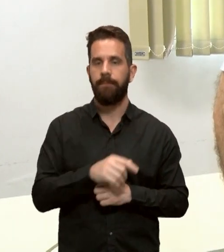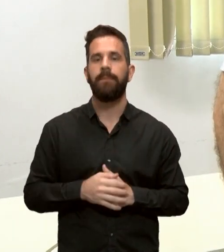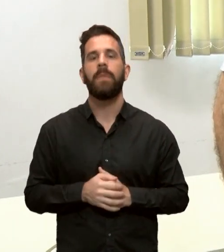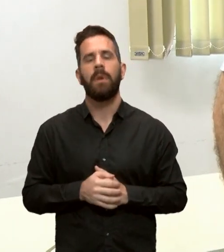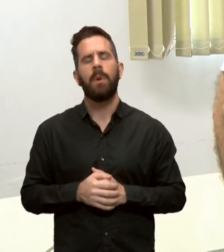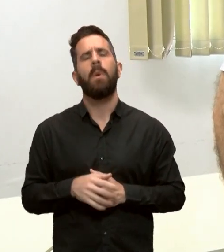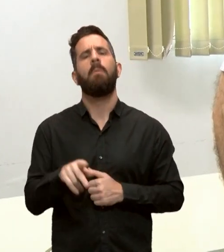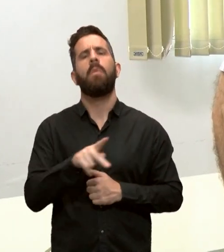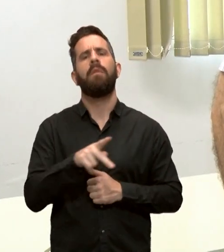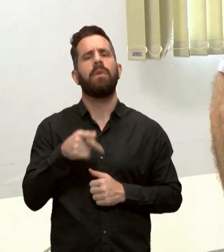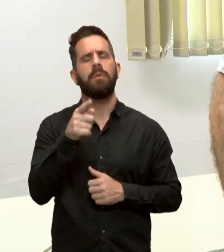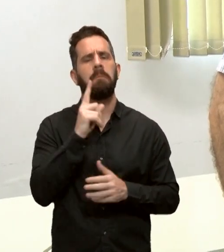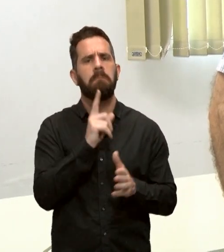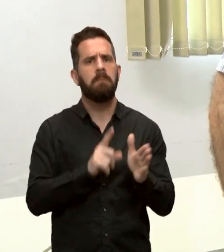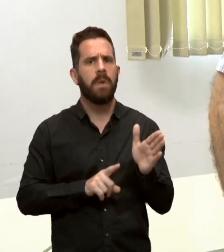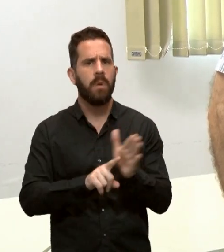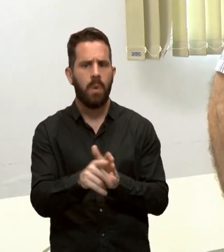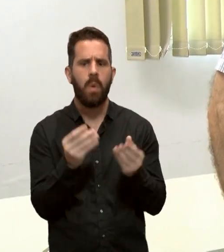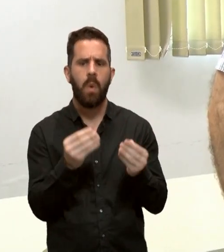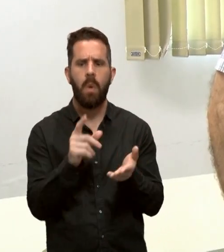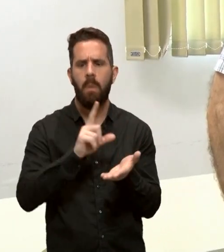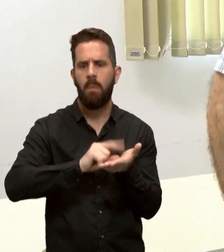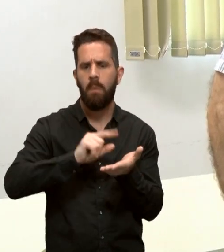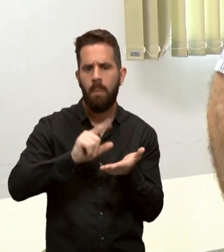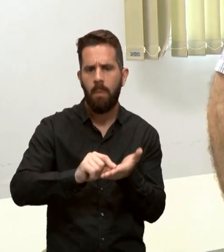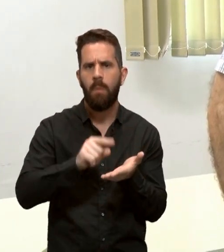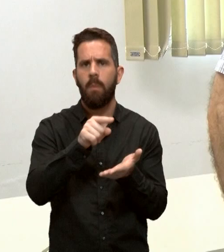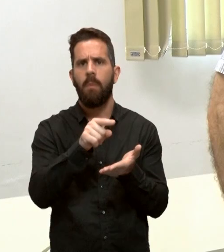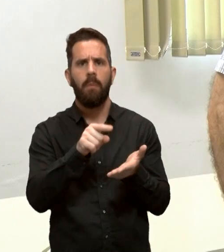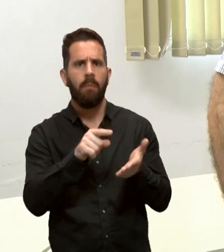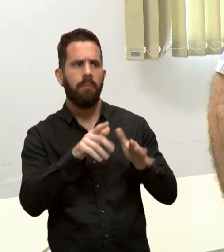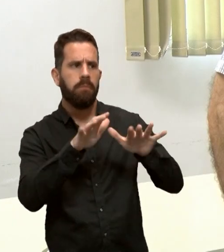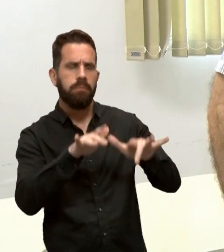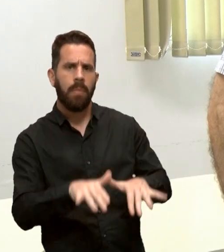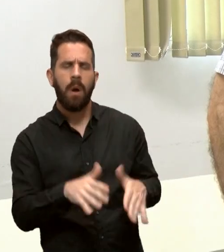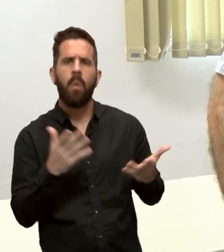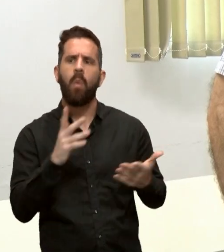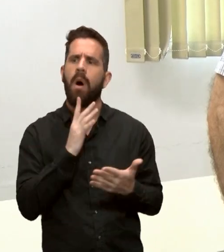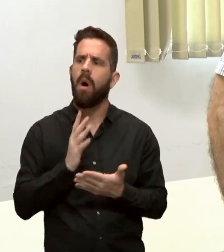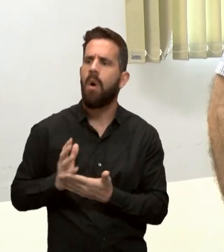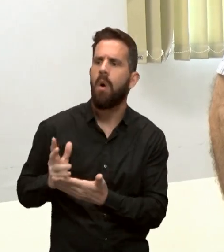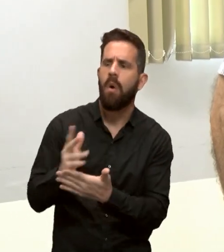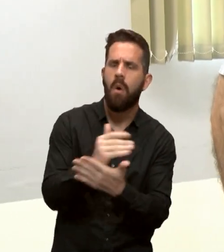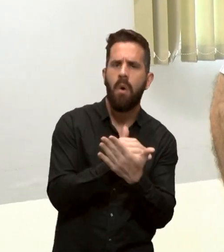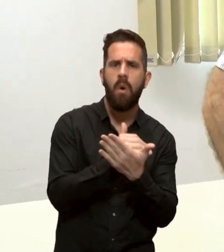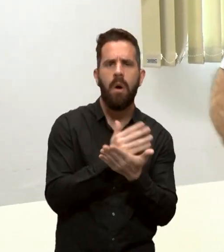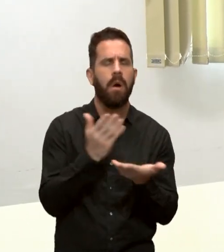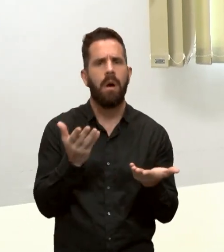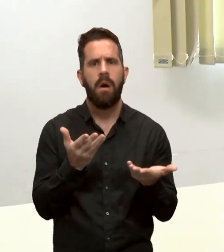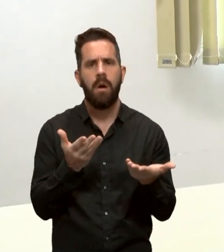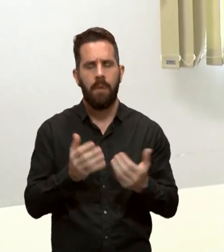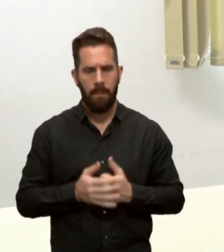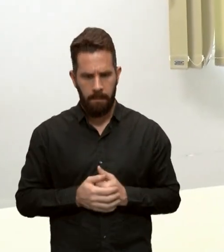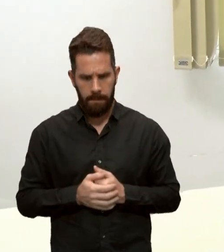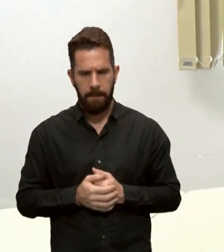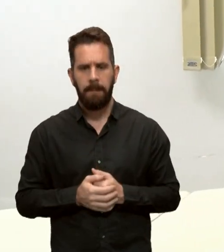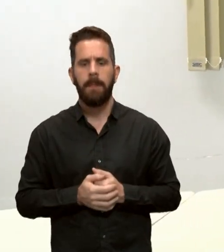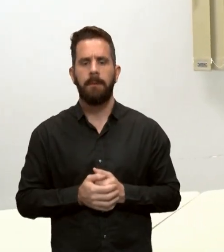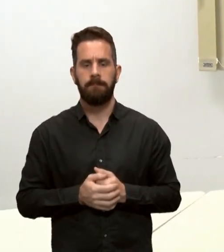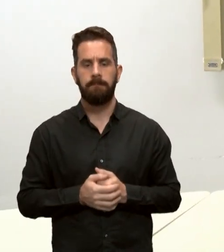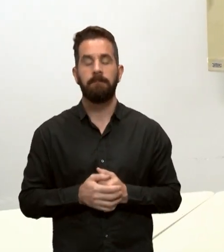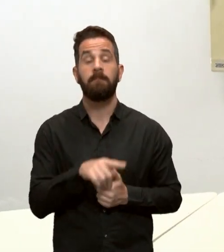como que foi na prática o desenvolvimento do artigo? Com quais dados vocês trabalharam? Bom, então esse artigo aí